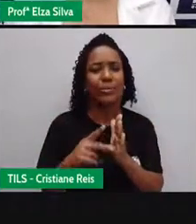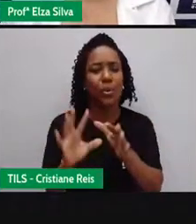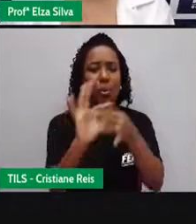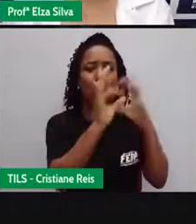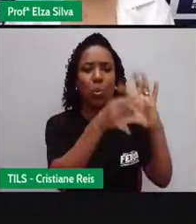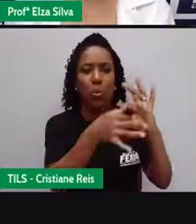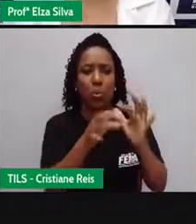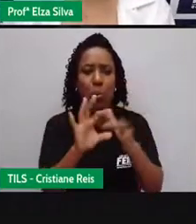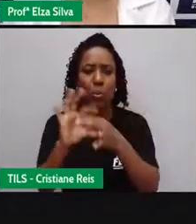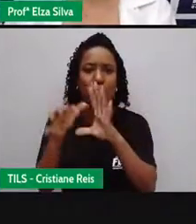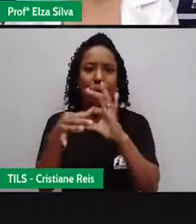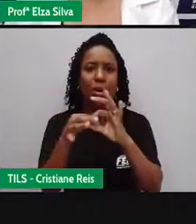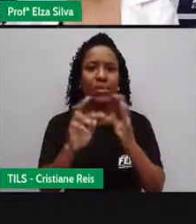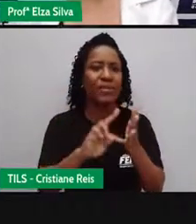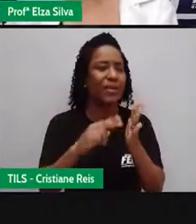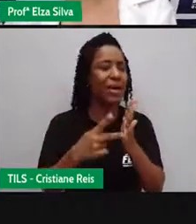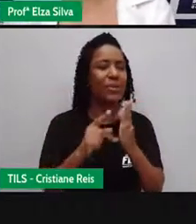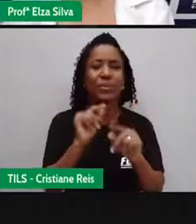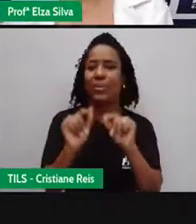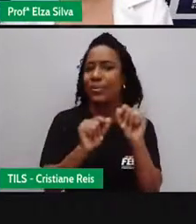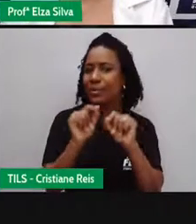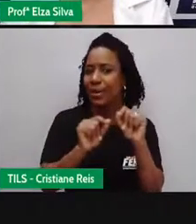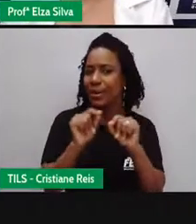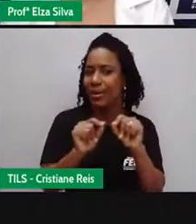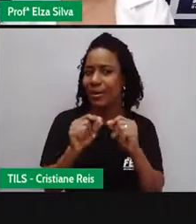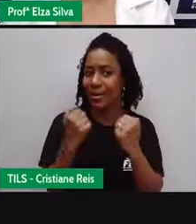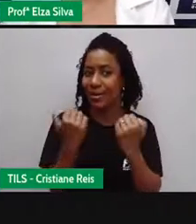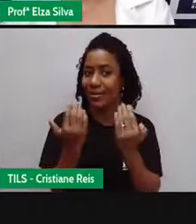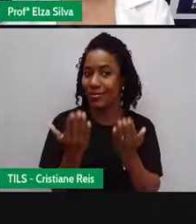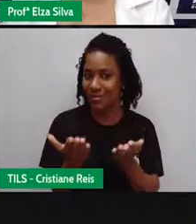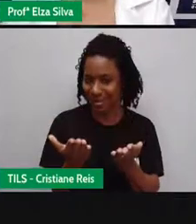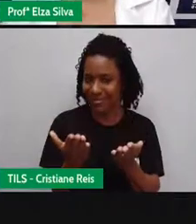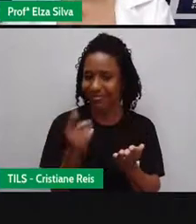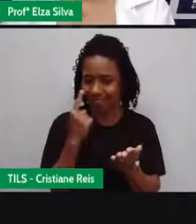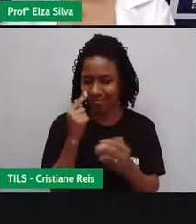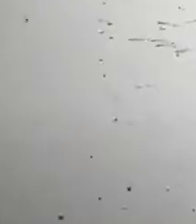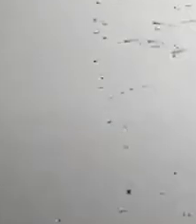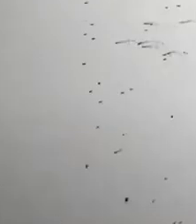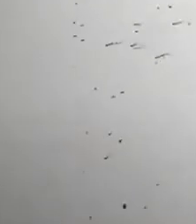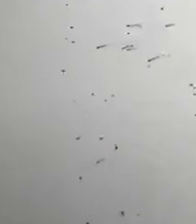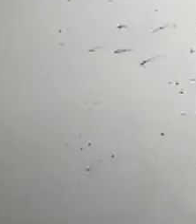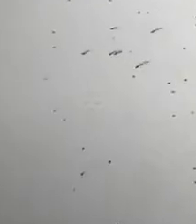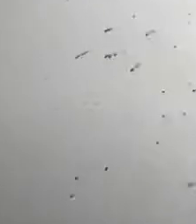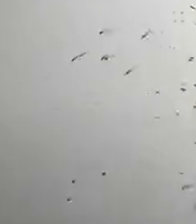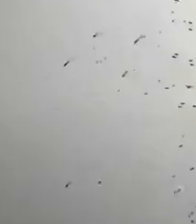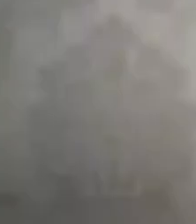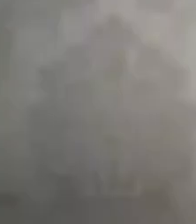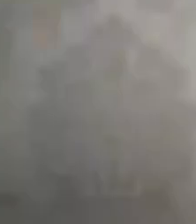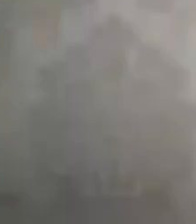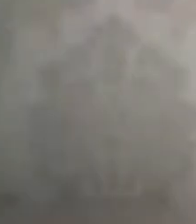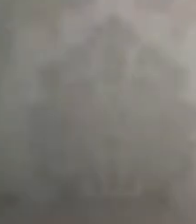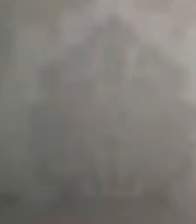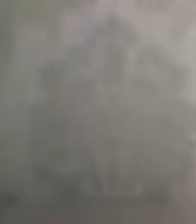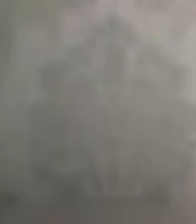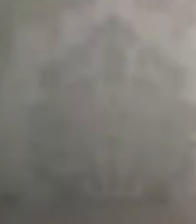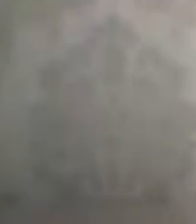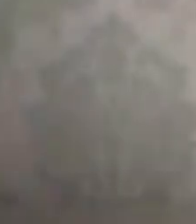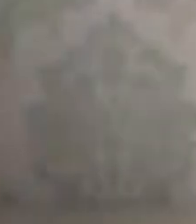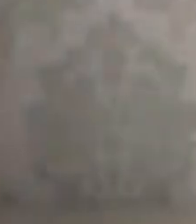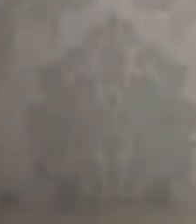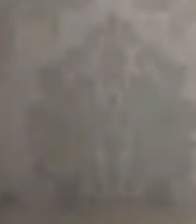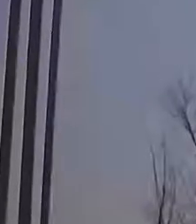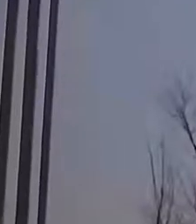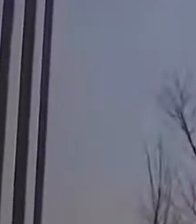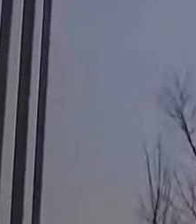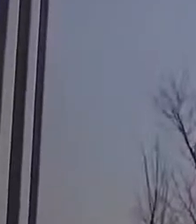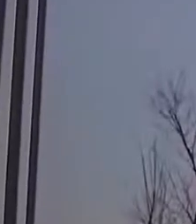anéis olímpicos. Então, deixa eu te chamar um pouco, por favor. Eu de os anéis olímpicos. Você nunca pensou sobre o